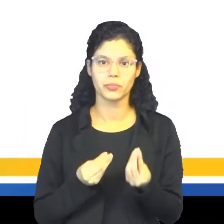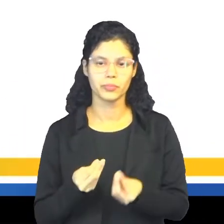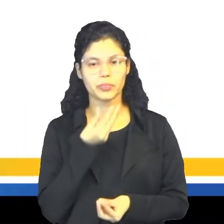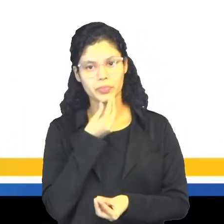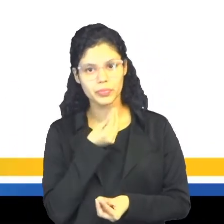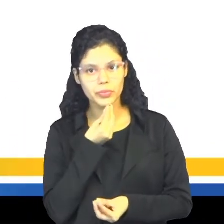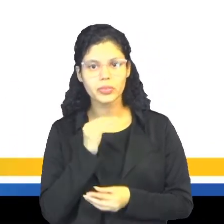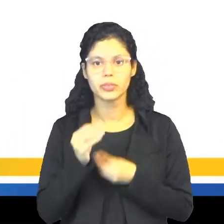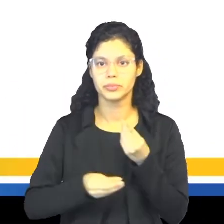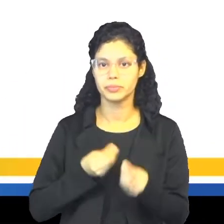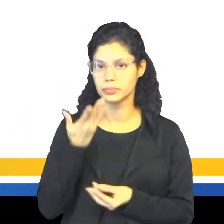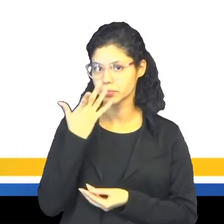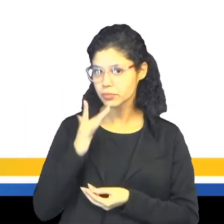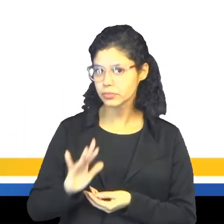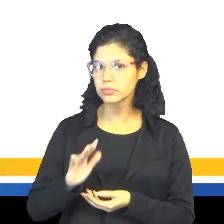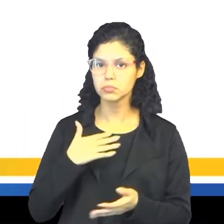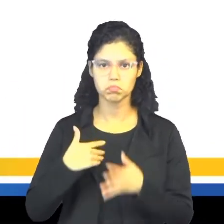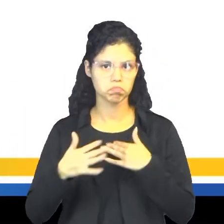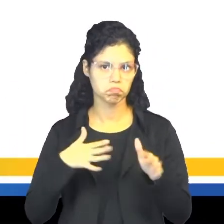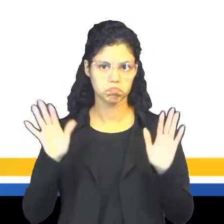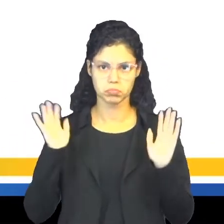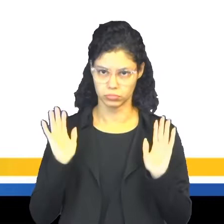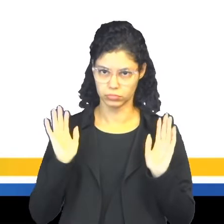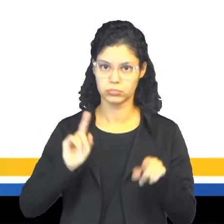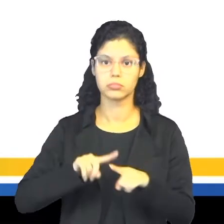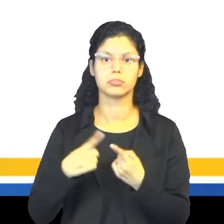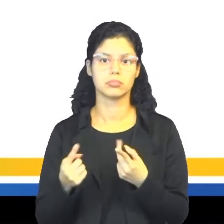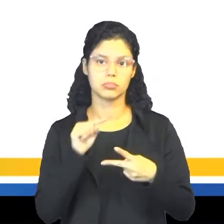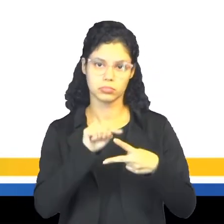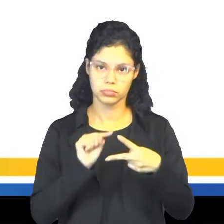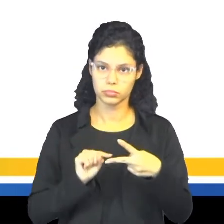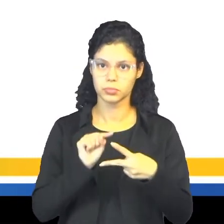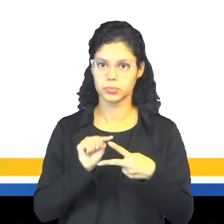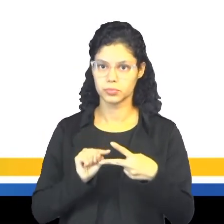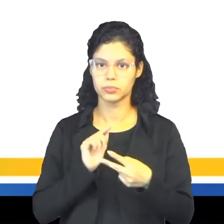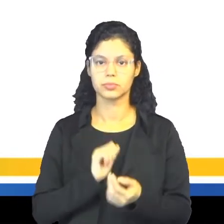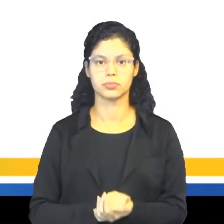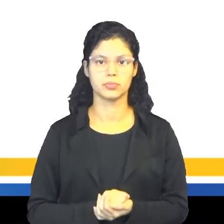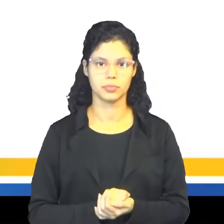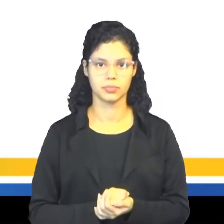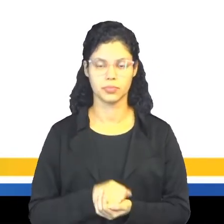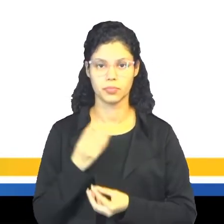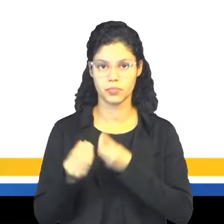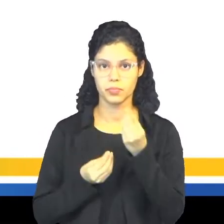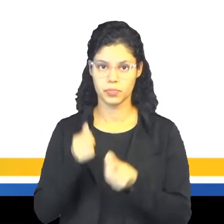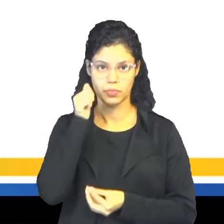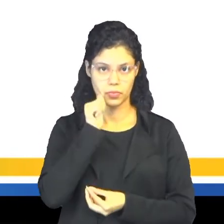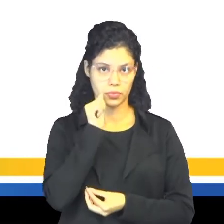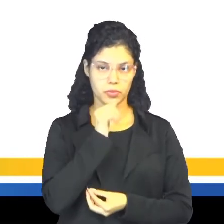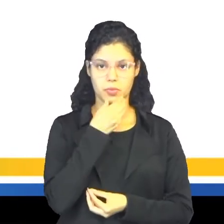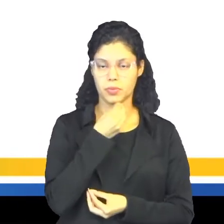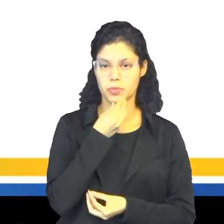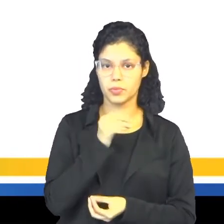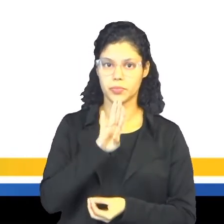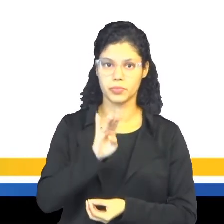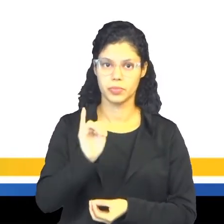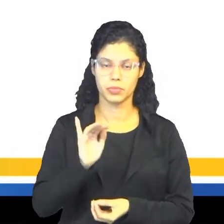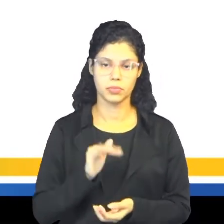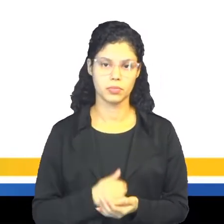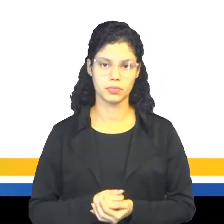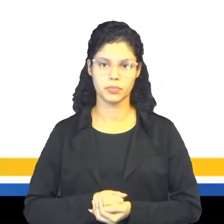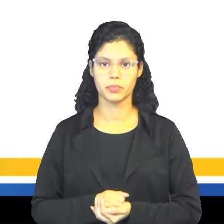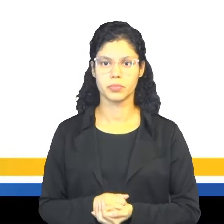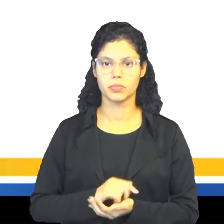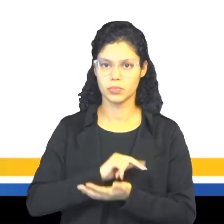menino quanto menina criança não importa mas serve para os dois tanto feminino quanto masculino e biforme não